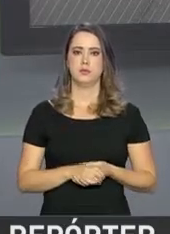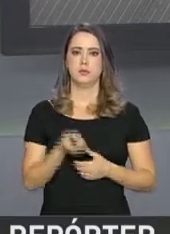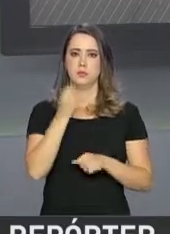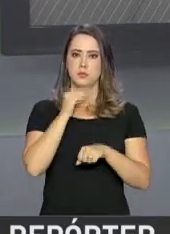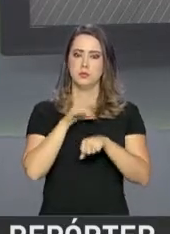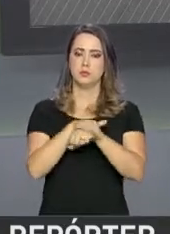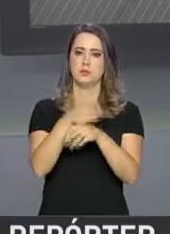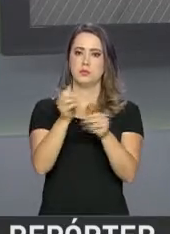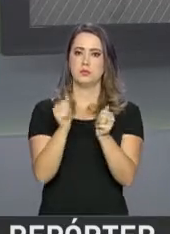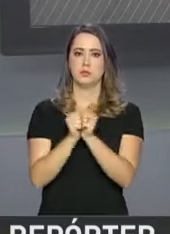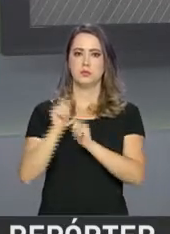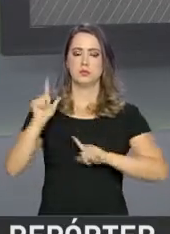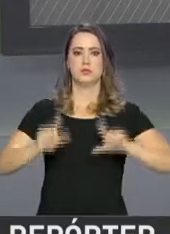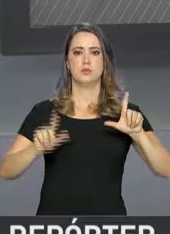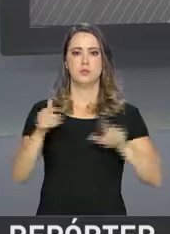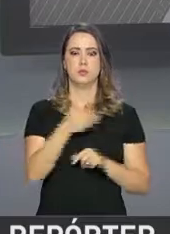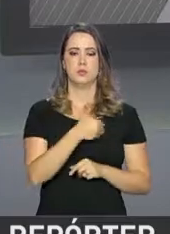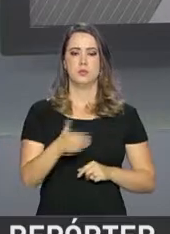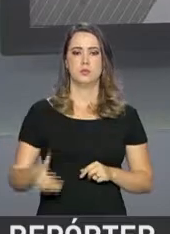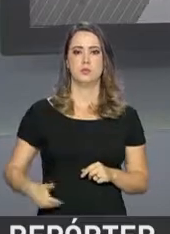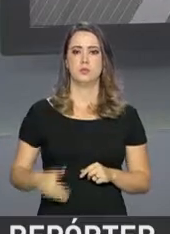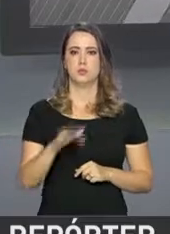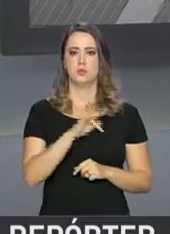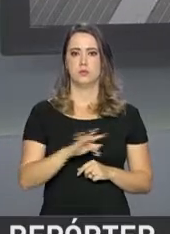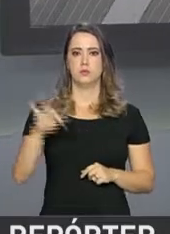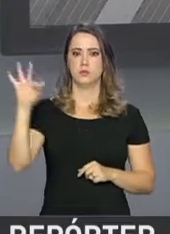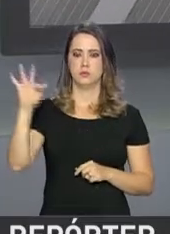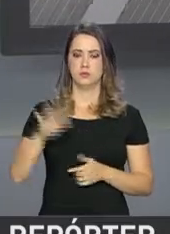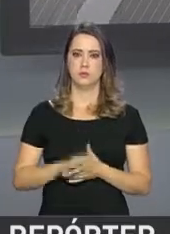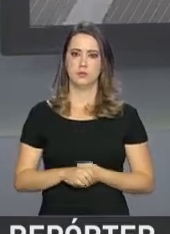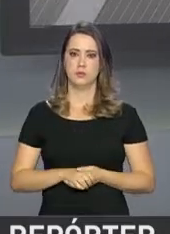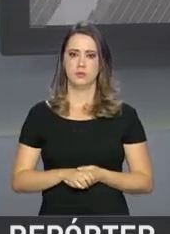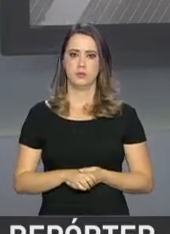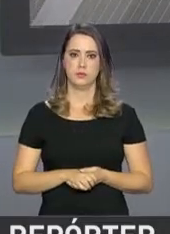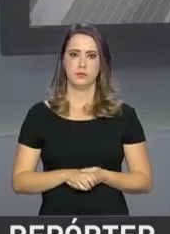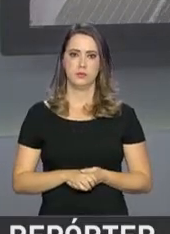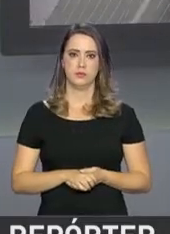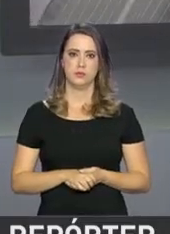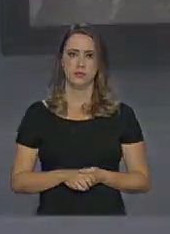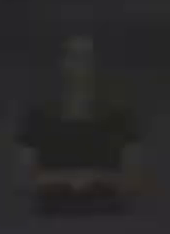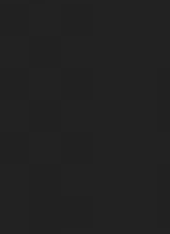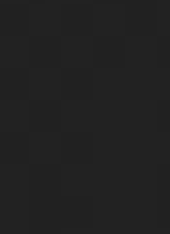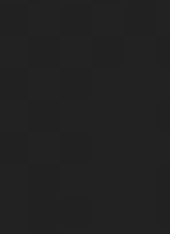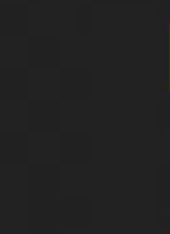uma boa noite pra você continue com a gente aqui na nbr a tv do governo federal